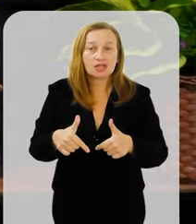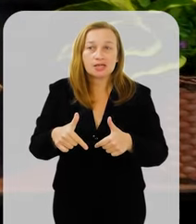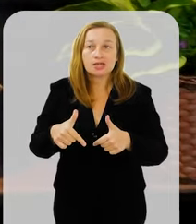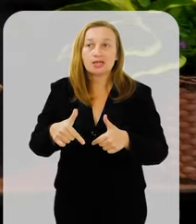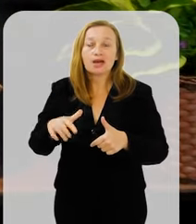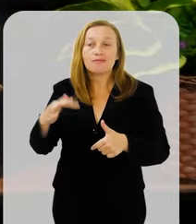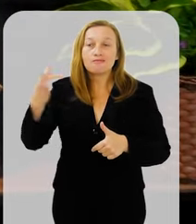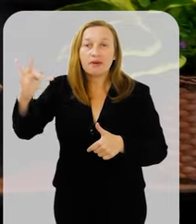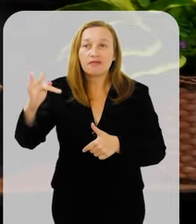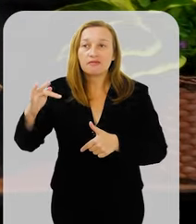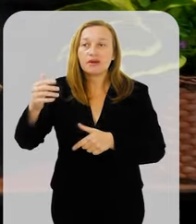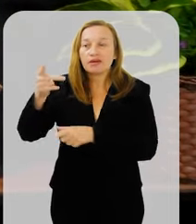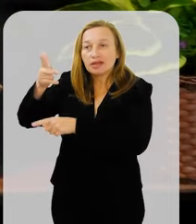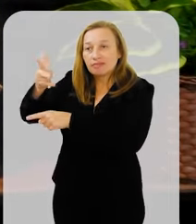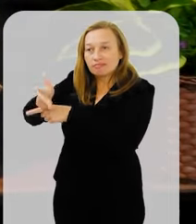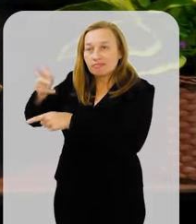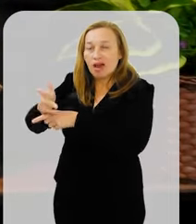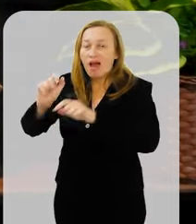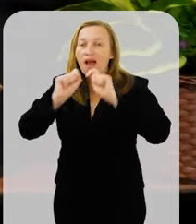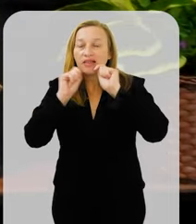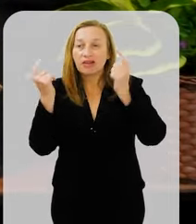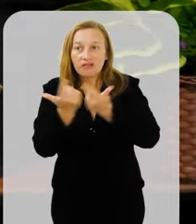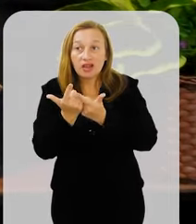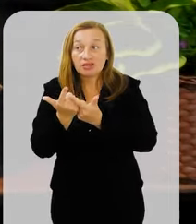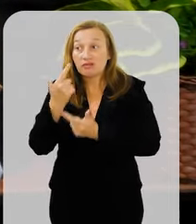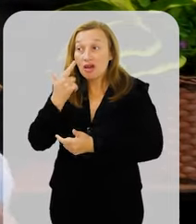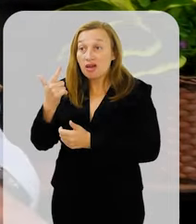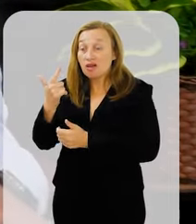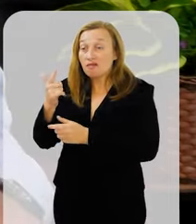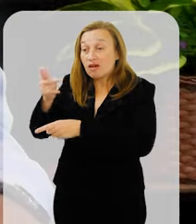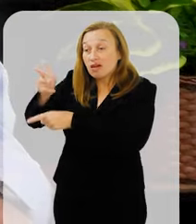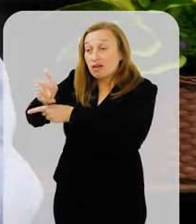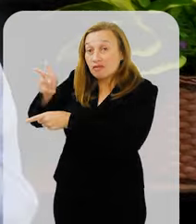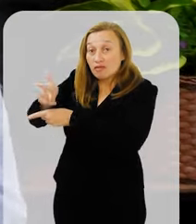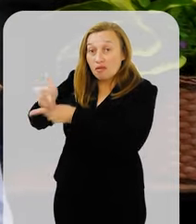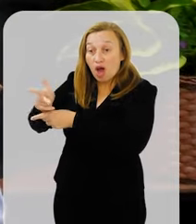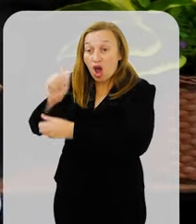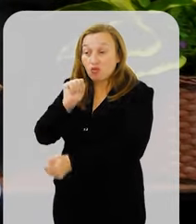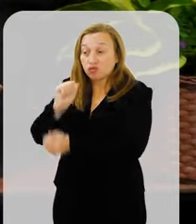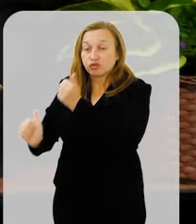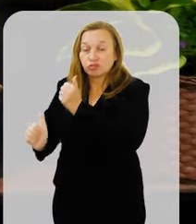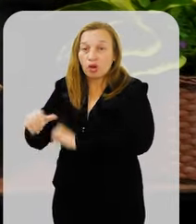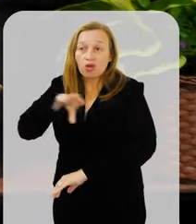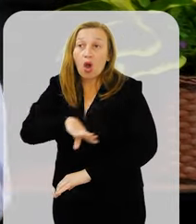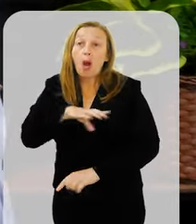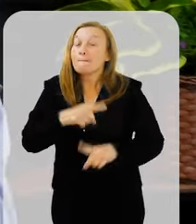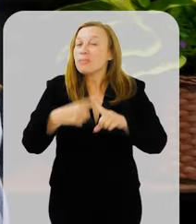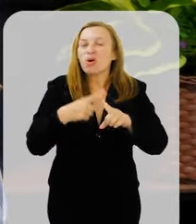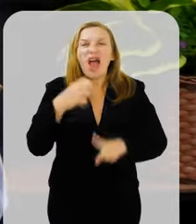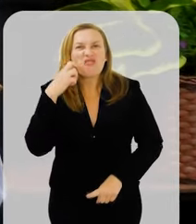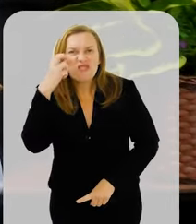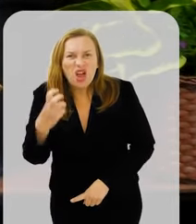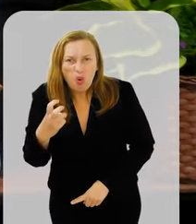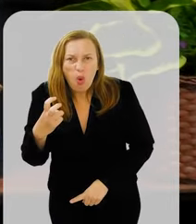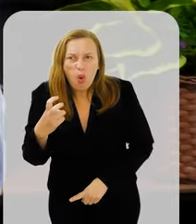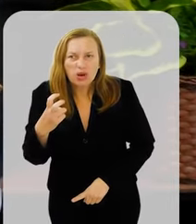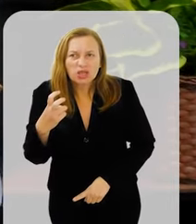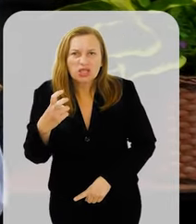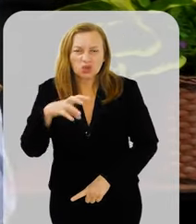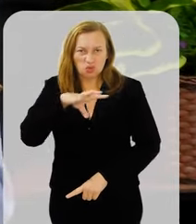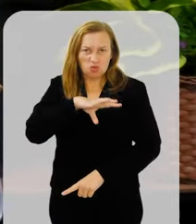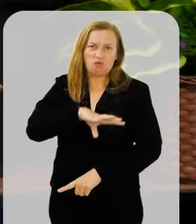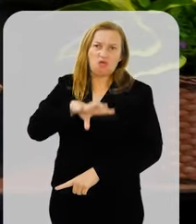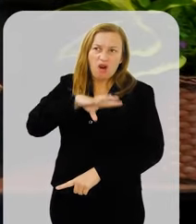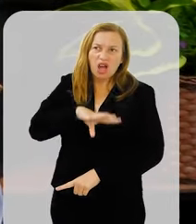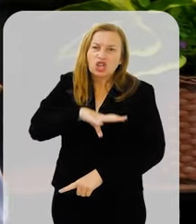brevemente a TV Alerj vai fazer o jogo do Vasco, mas vai fazer jogo na Série A2. Porque a vergonha que tem